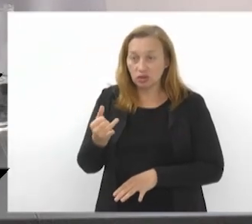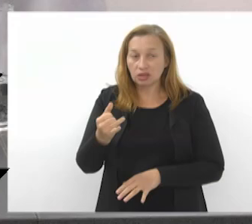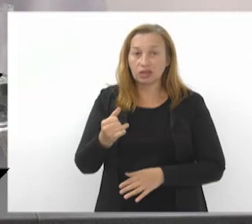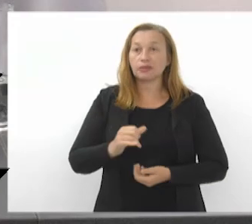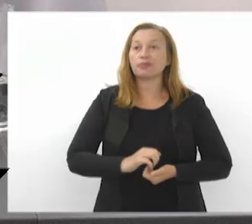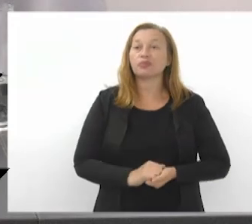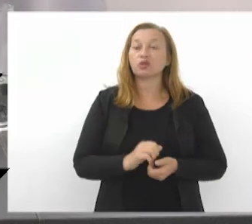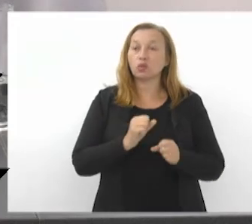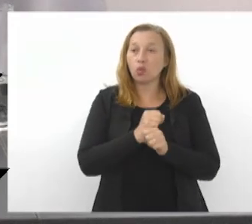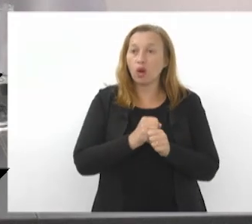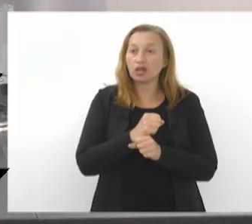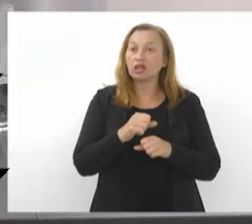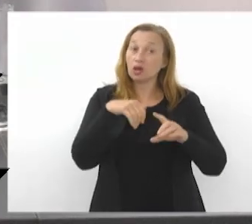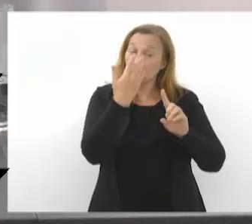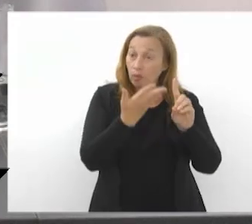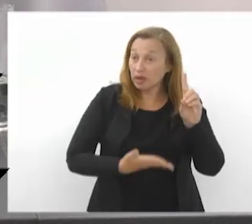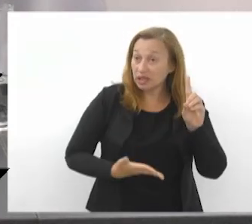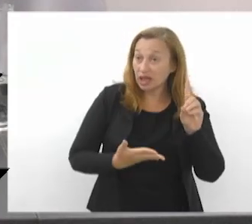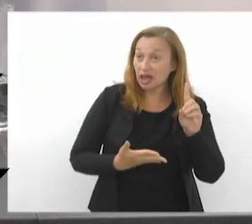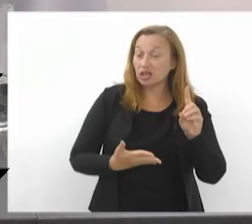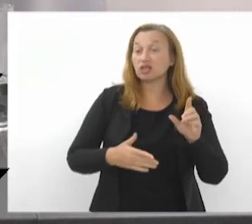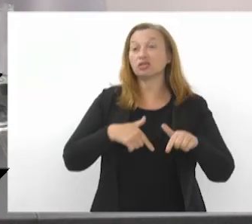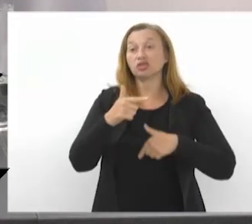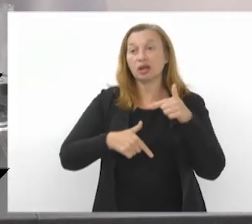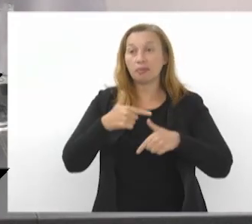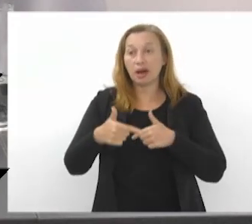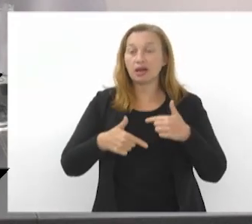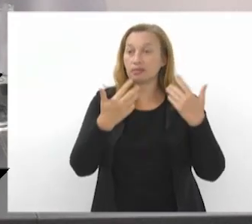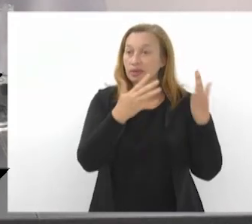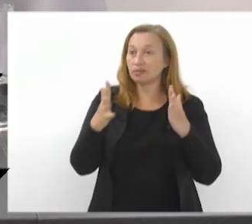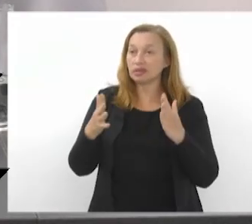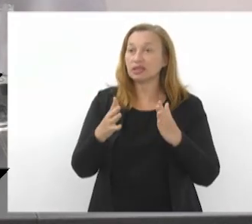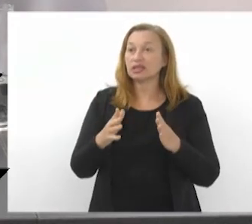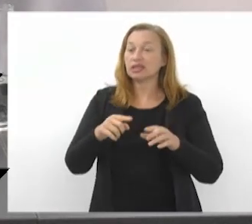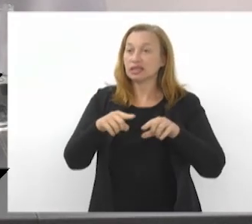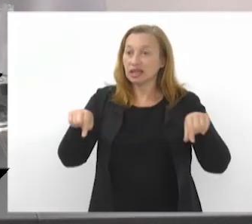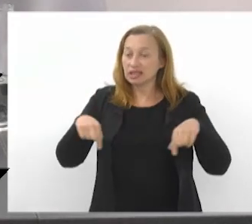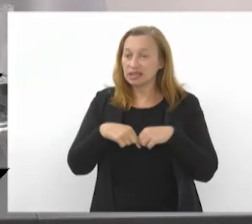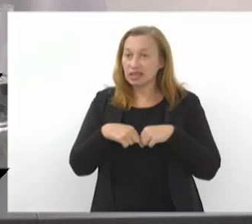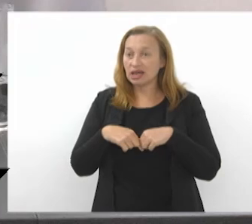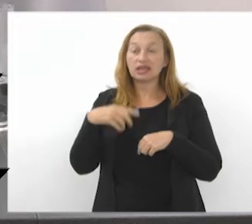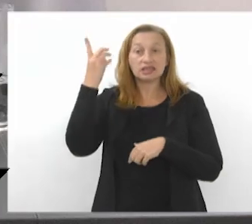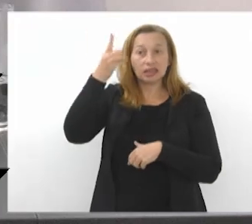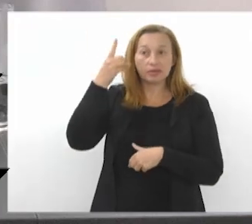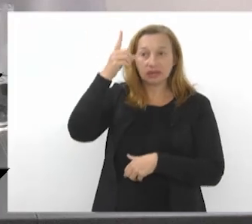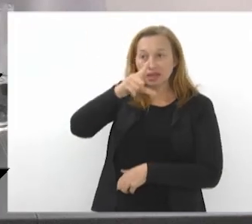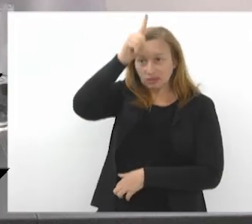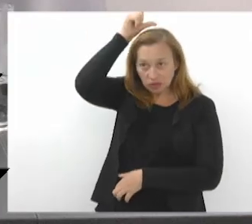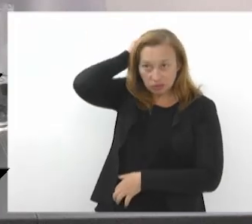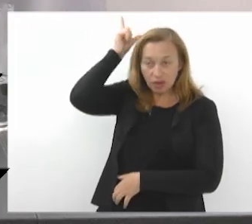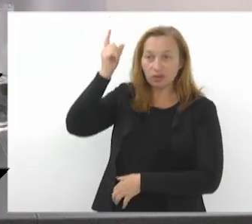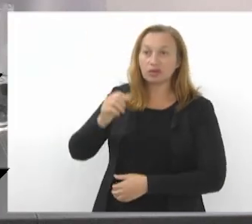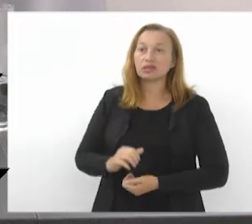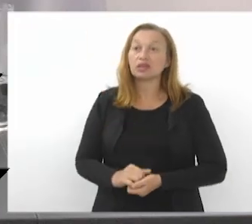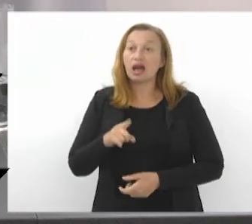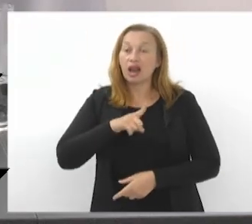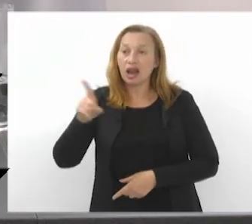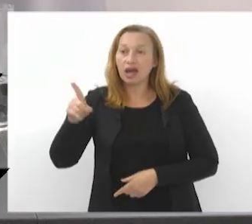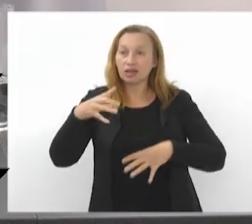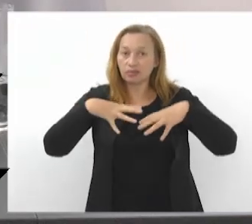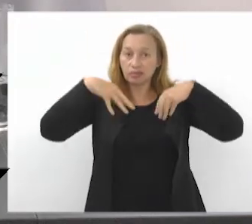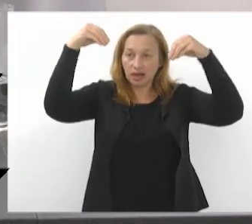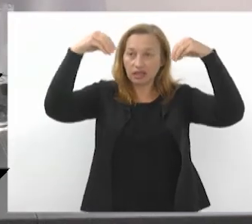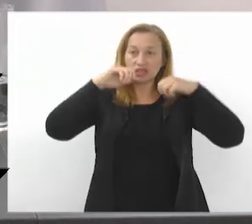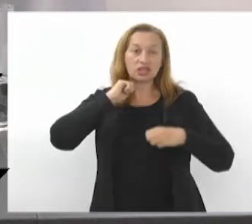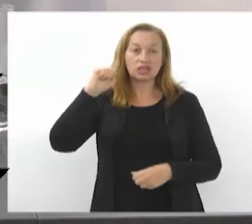e aí, em homenagem aqui ao andamento dos trabalhos e tal, faríamos na sala do deputado Luiz Paulo Corrêa da Rocha, lá no Palácio